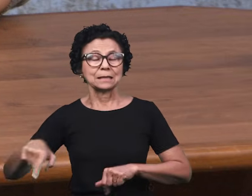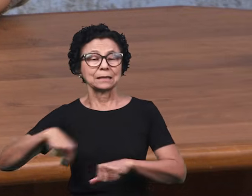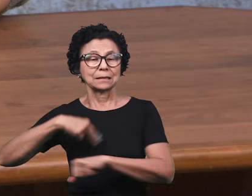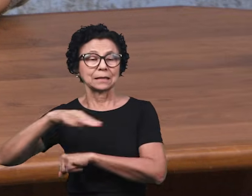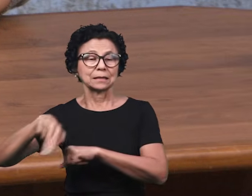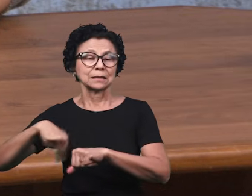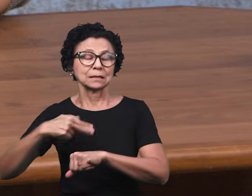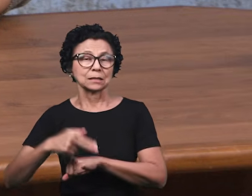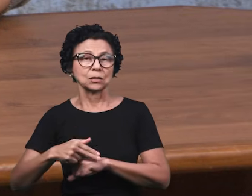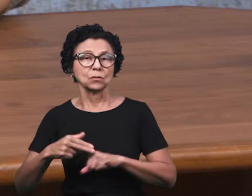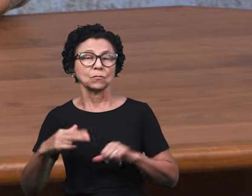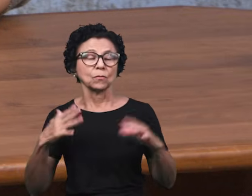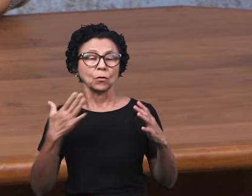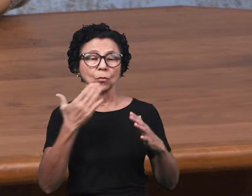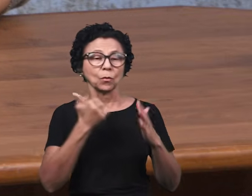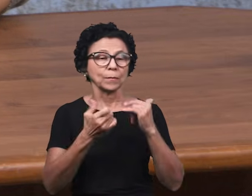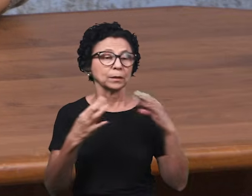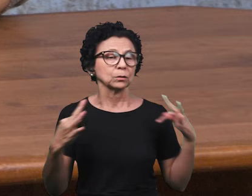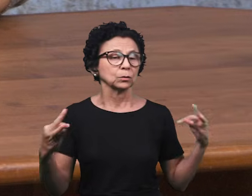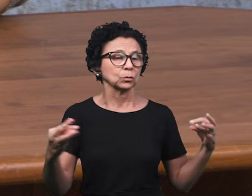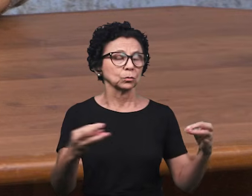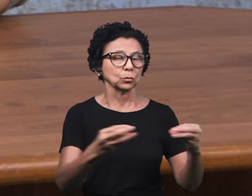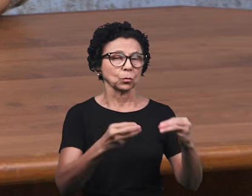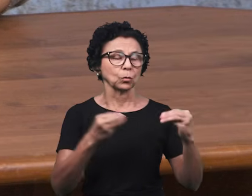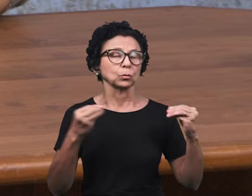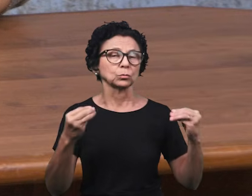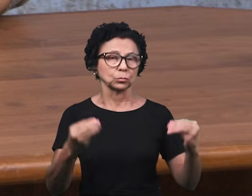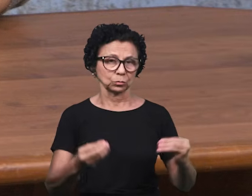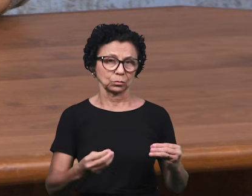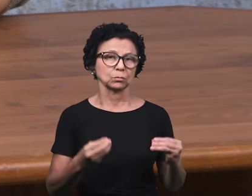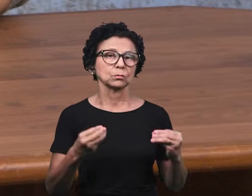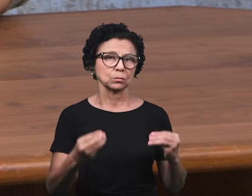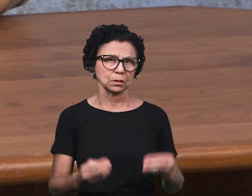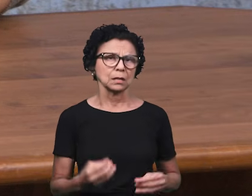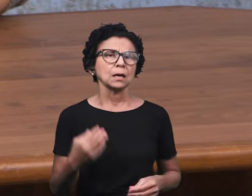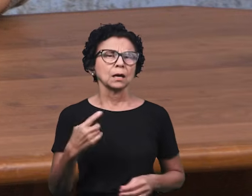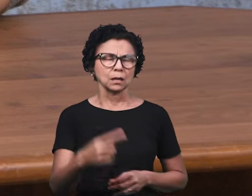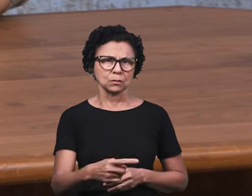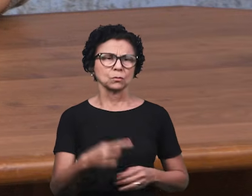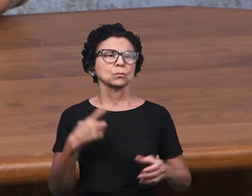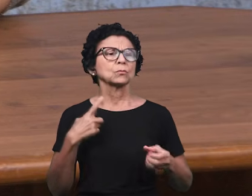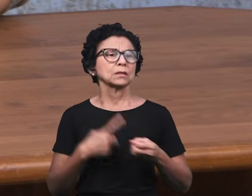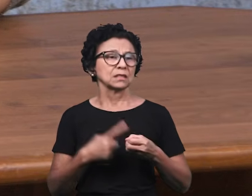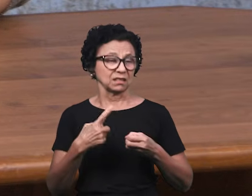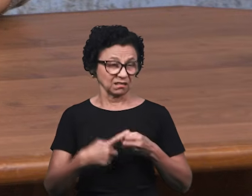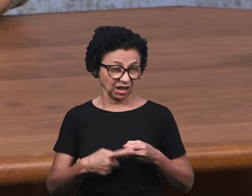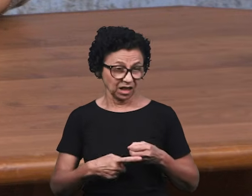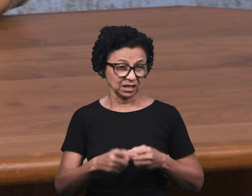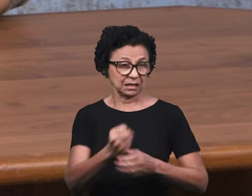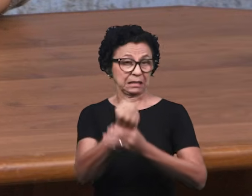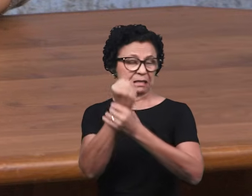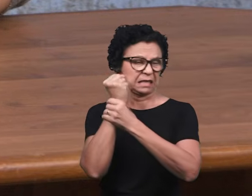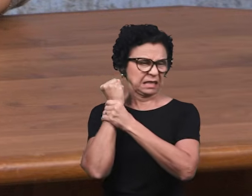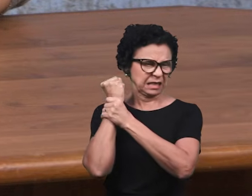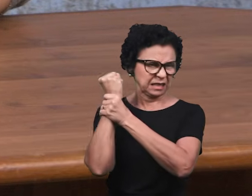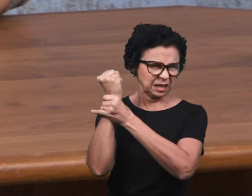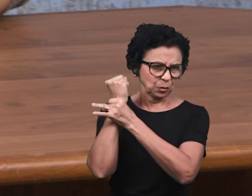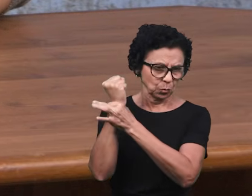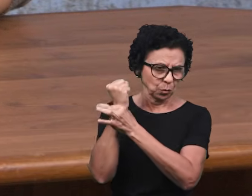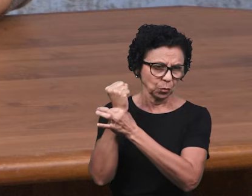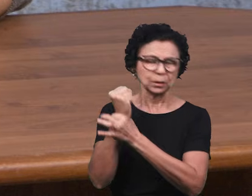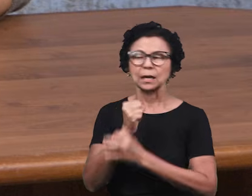vide e a tua figueira. As tuas cidades fortes em que confiavas,